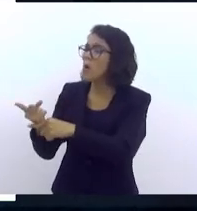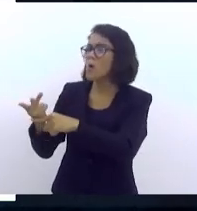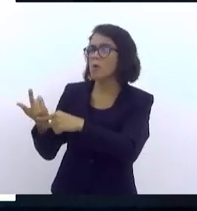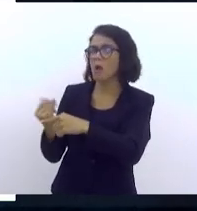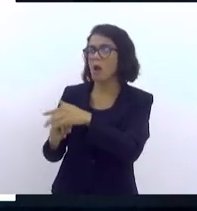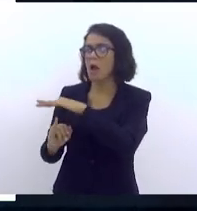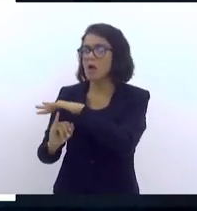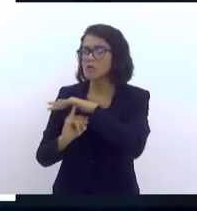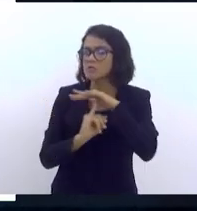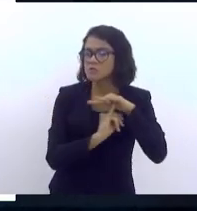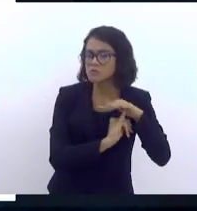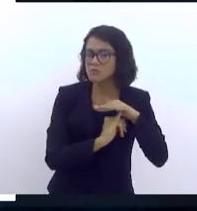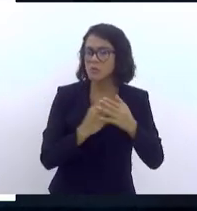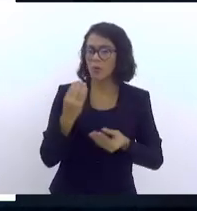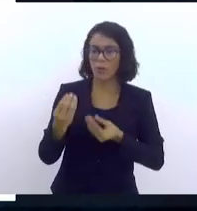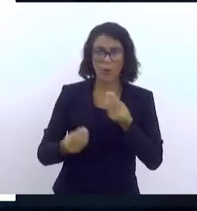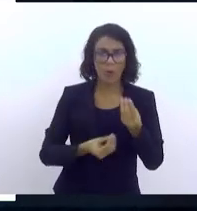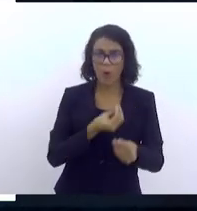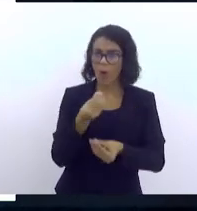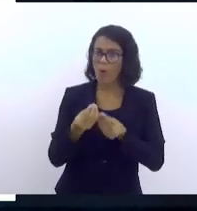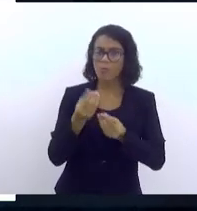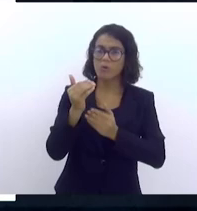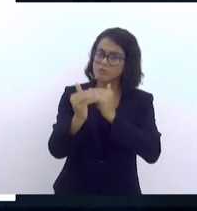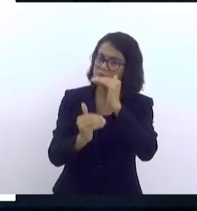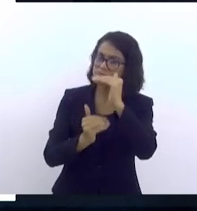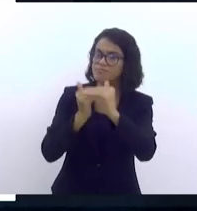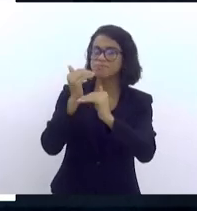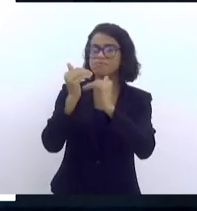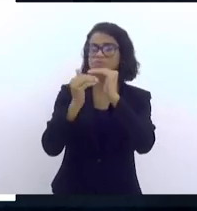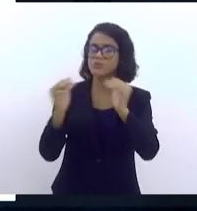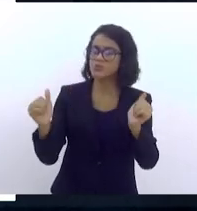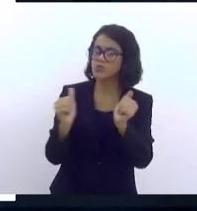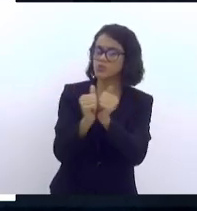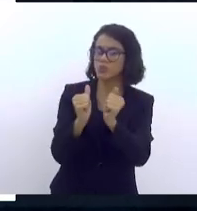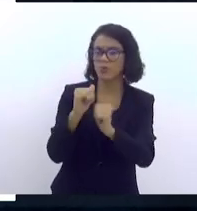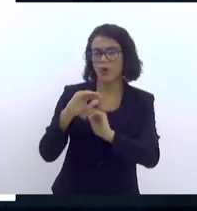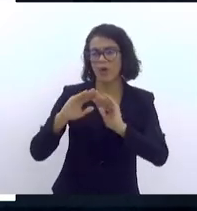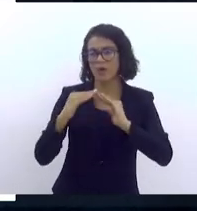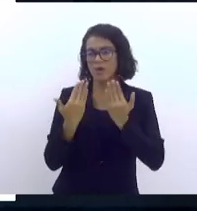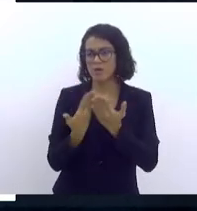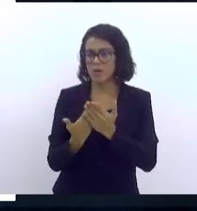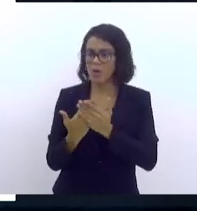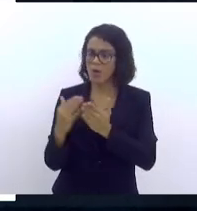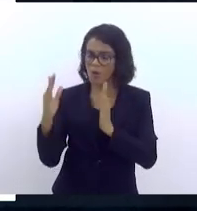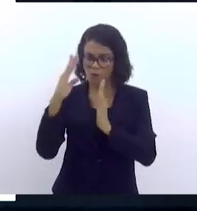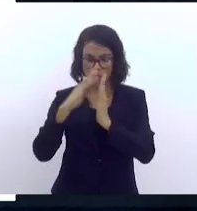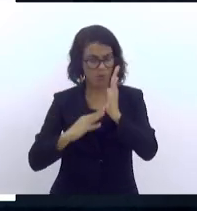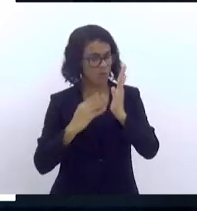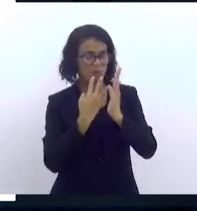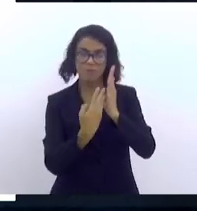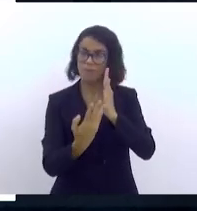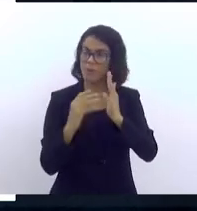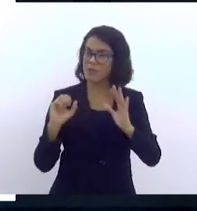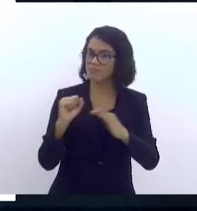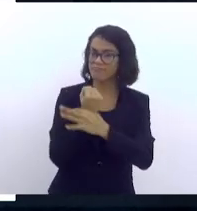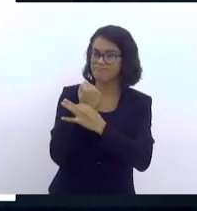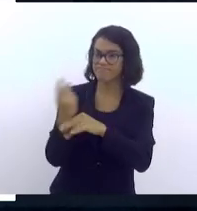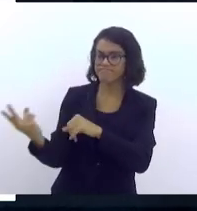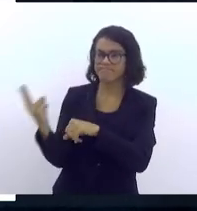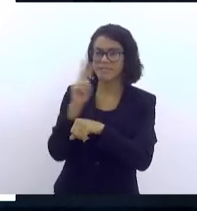mobilizados ou como que pode ser construído com a escola um plano de segurança que não envolva